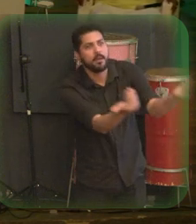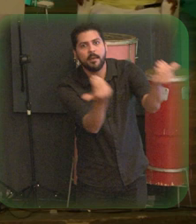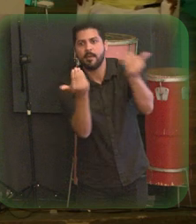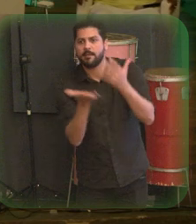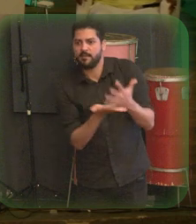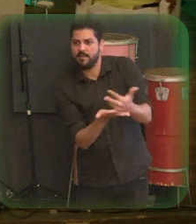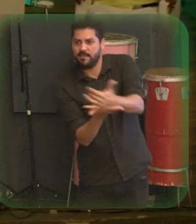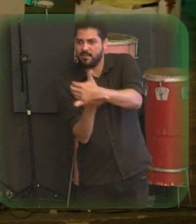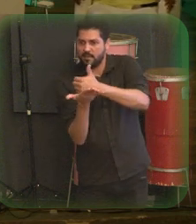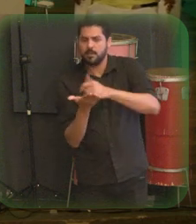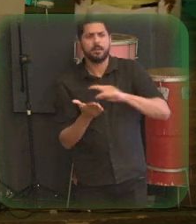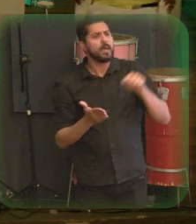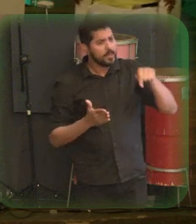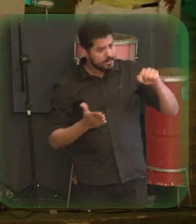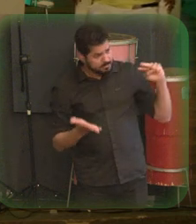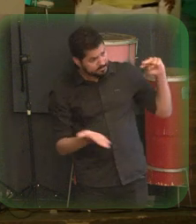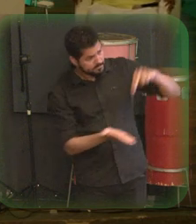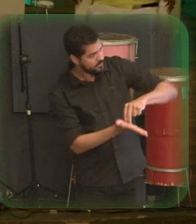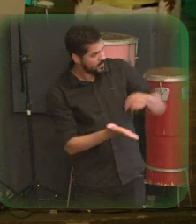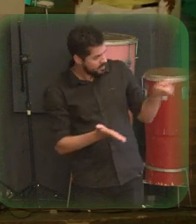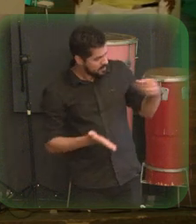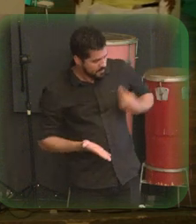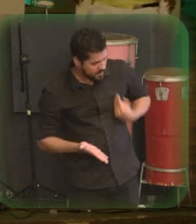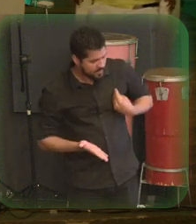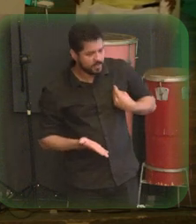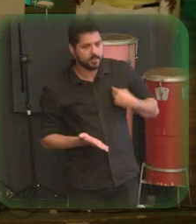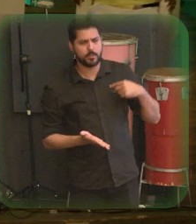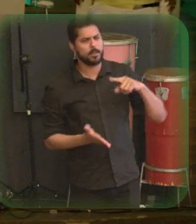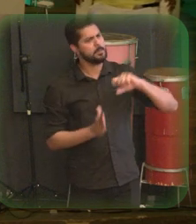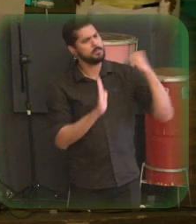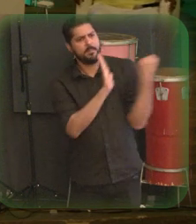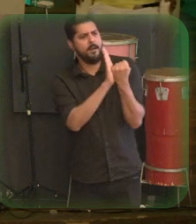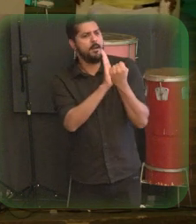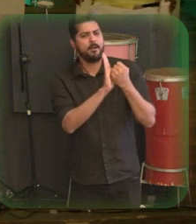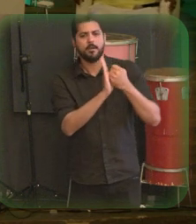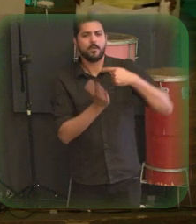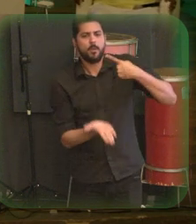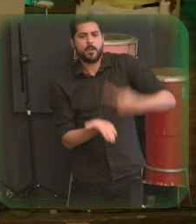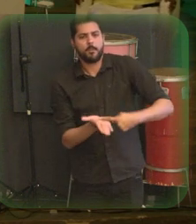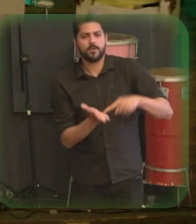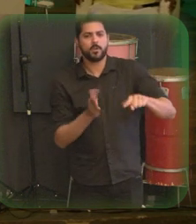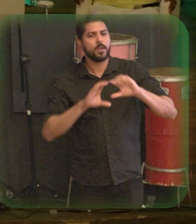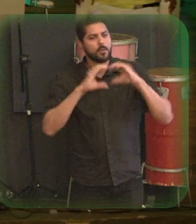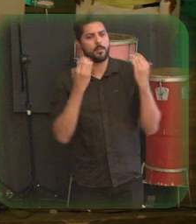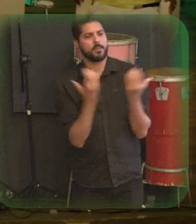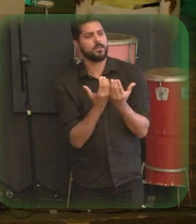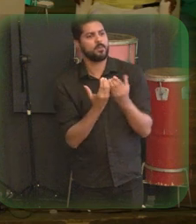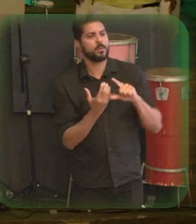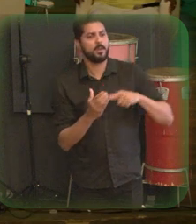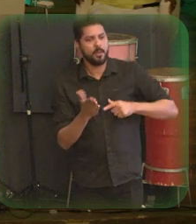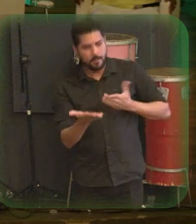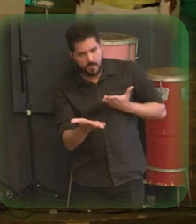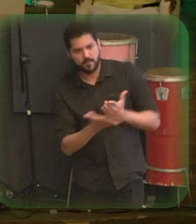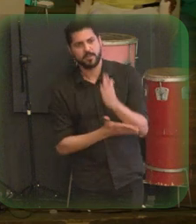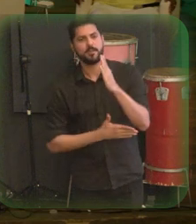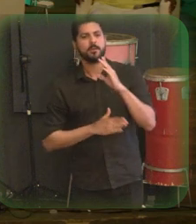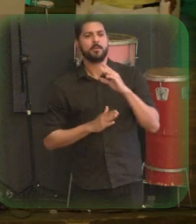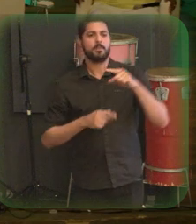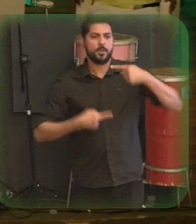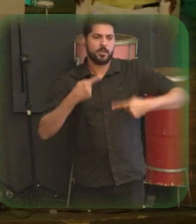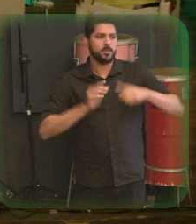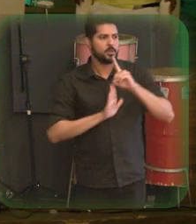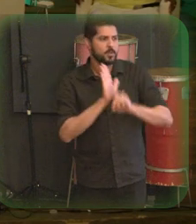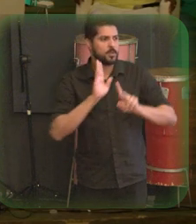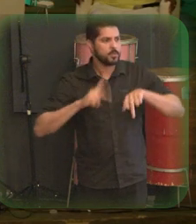marco, né, de compromisso com a nossa comunidade do Instituto Federal de Pernambuco, da aprovação da política dos direitos humanos